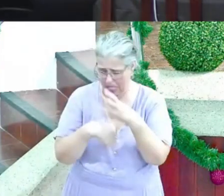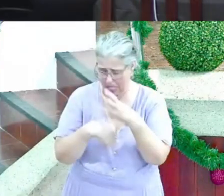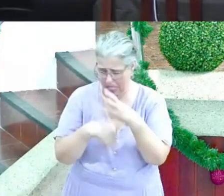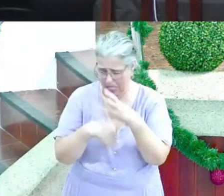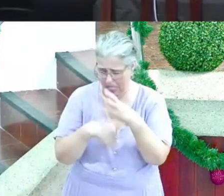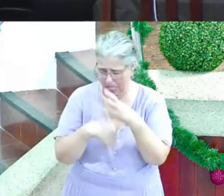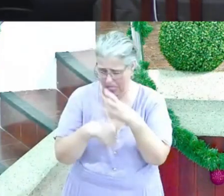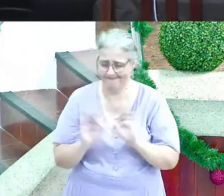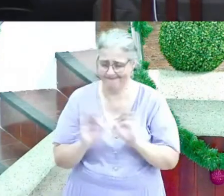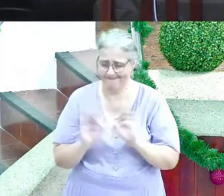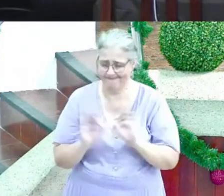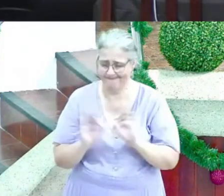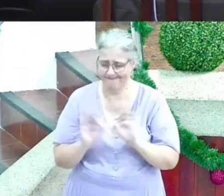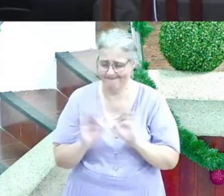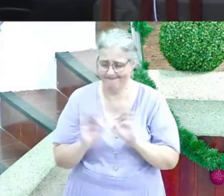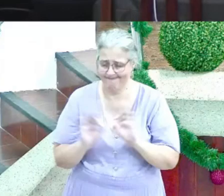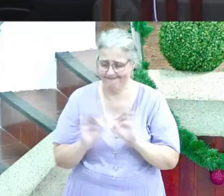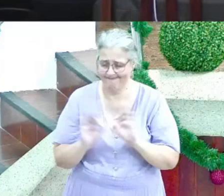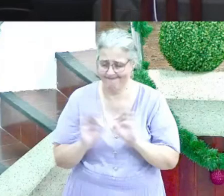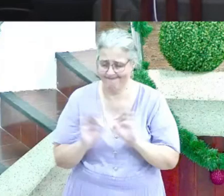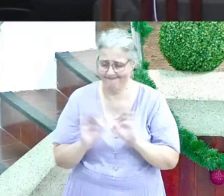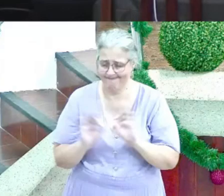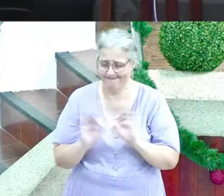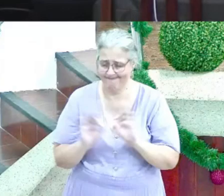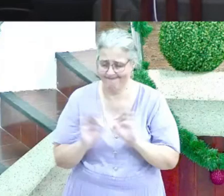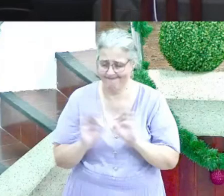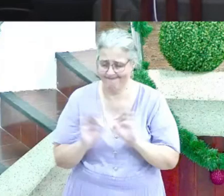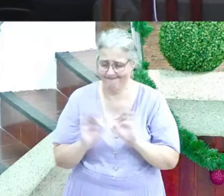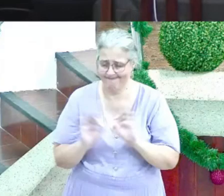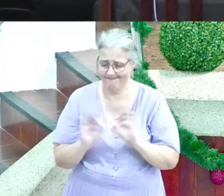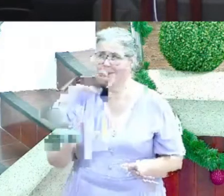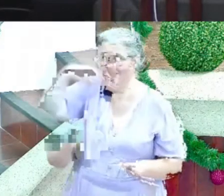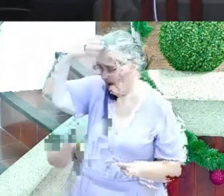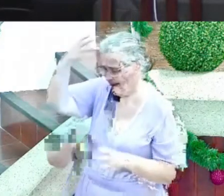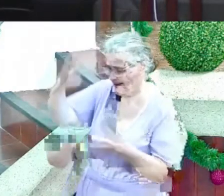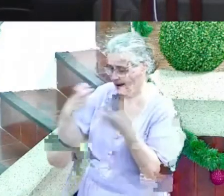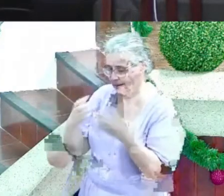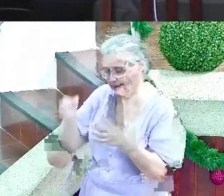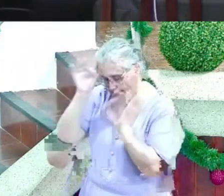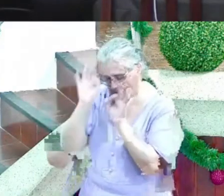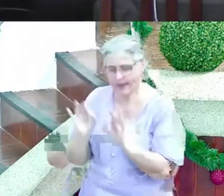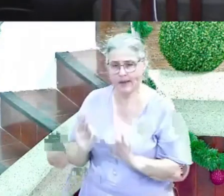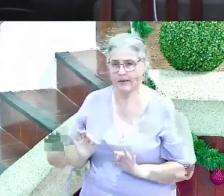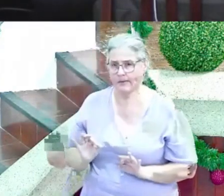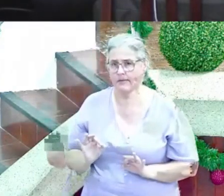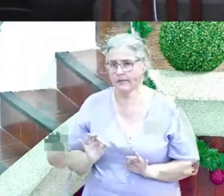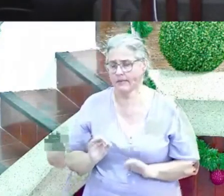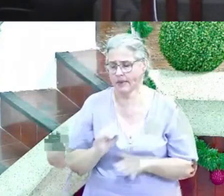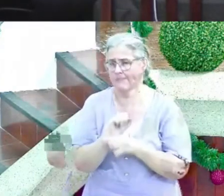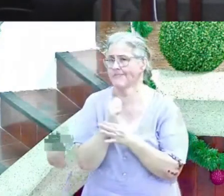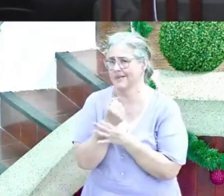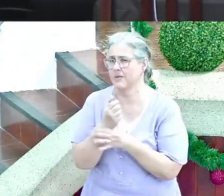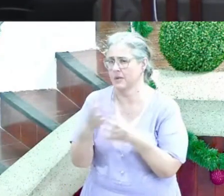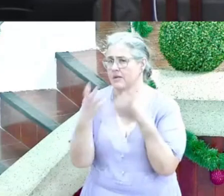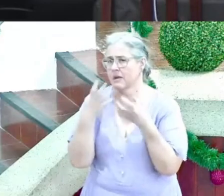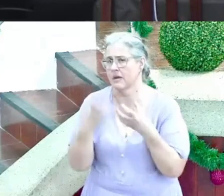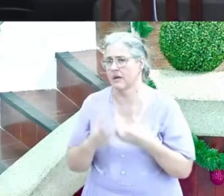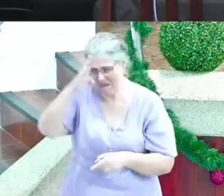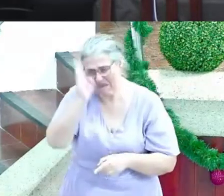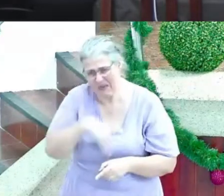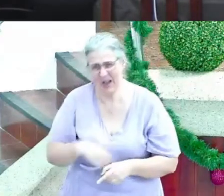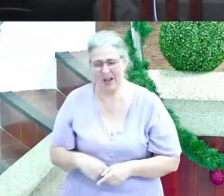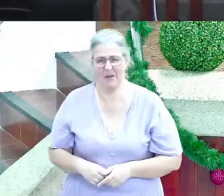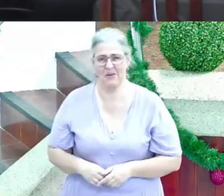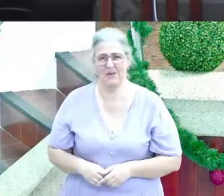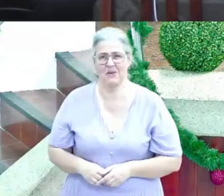caótica. O que Acaz quer? Uma certeza, uma segurança de que